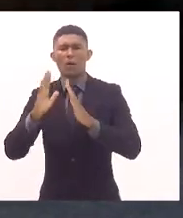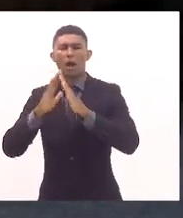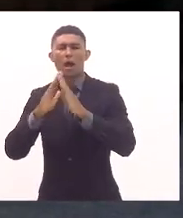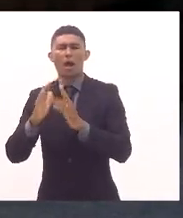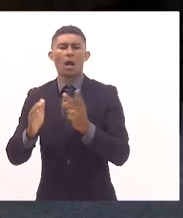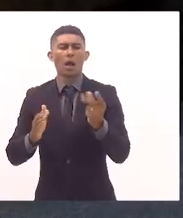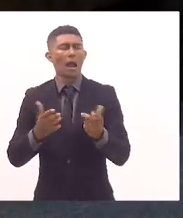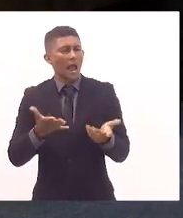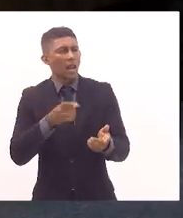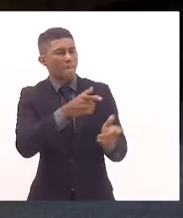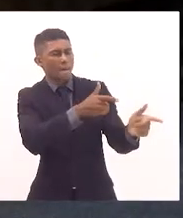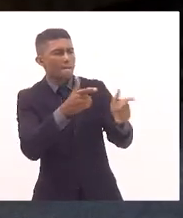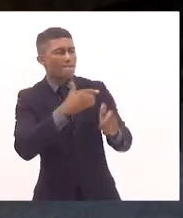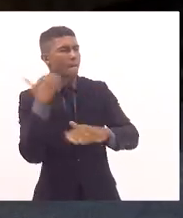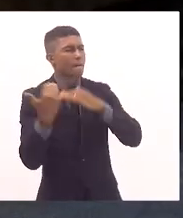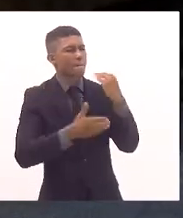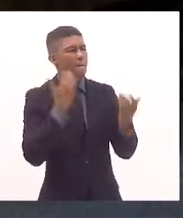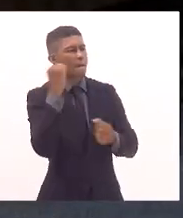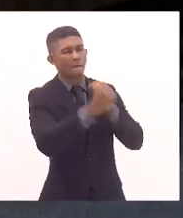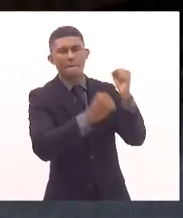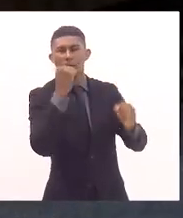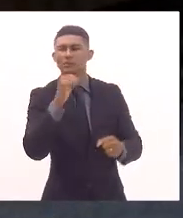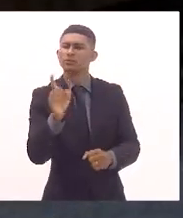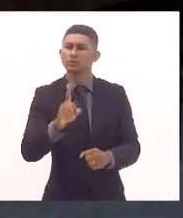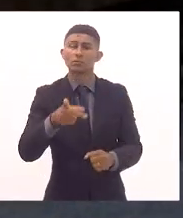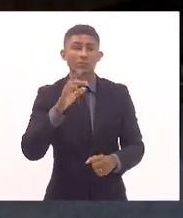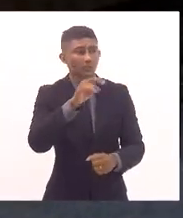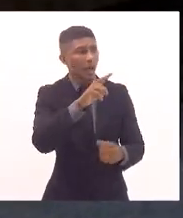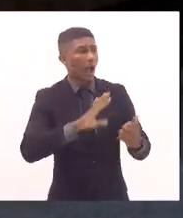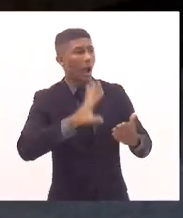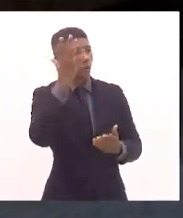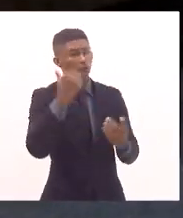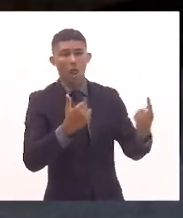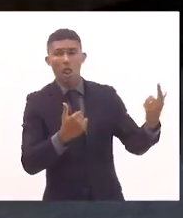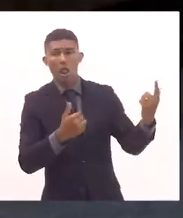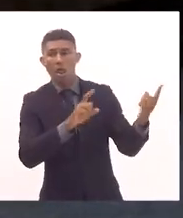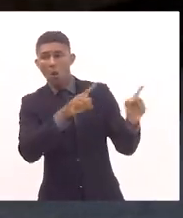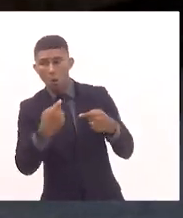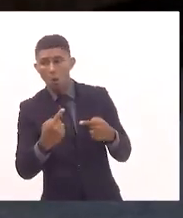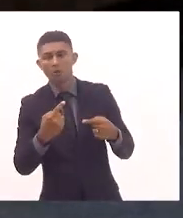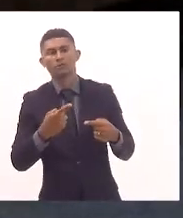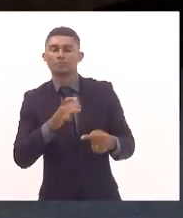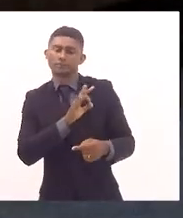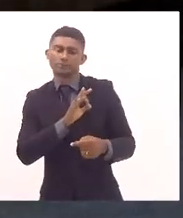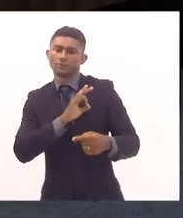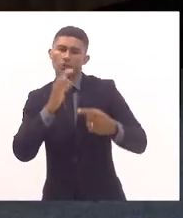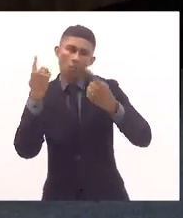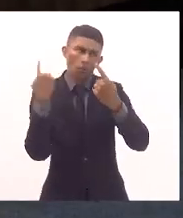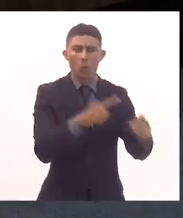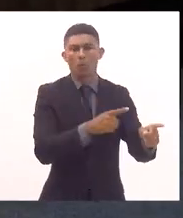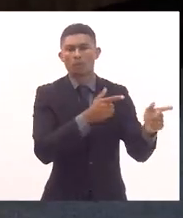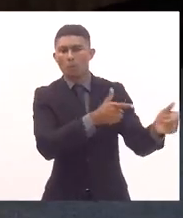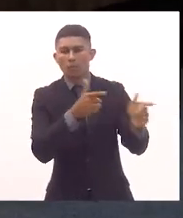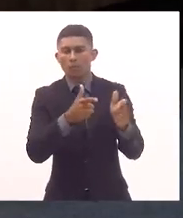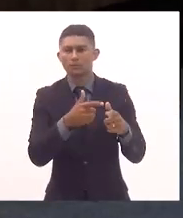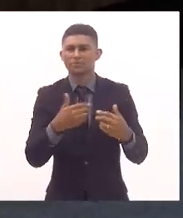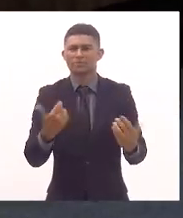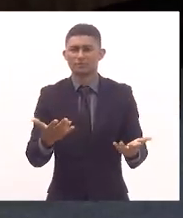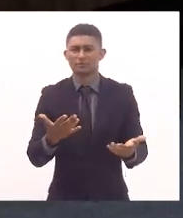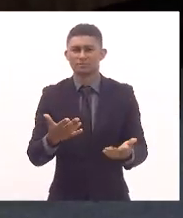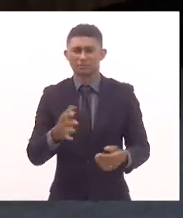matar os outros. Apenas repele uma injusta agressão. Então, vamos acabar com essa narrativa de que as